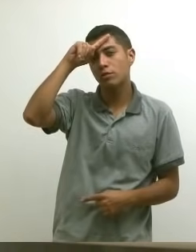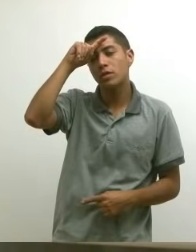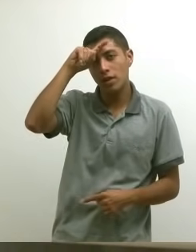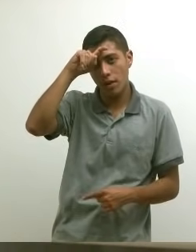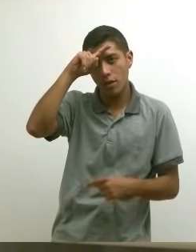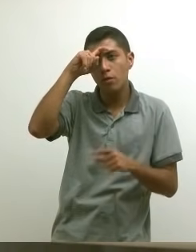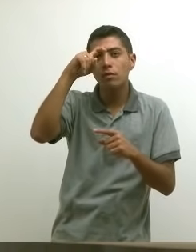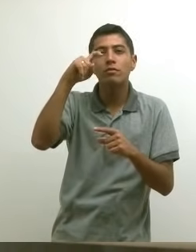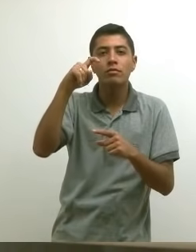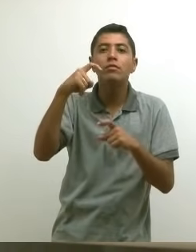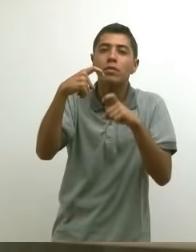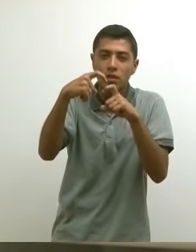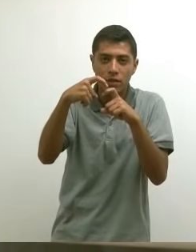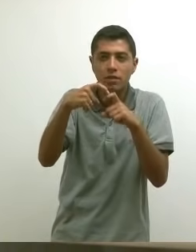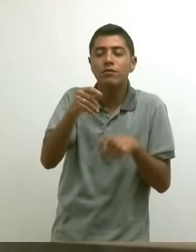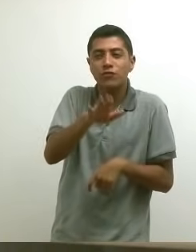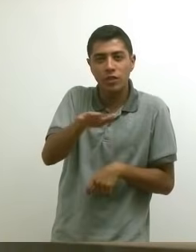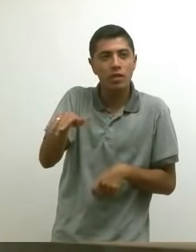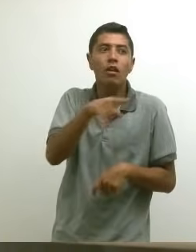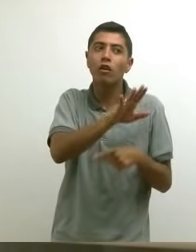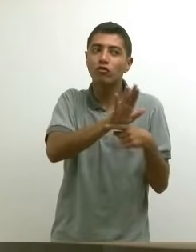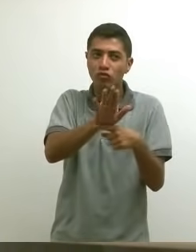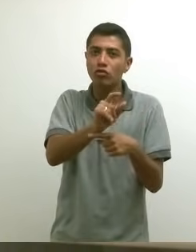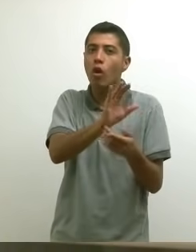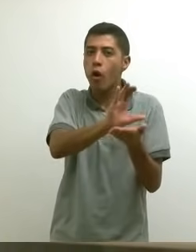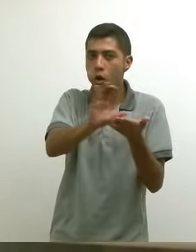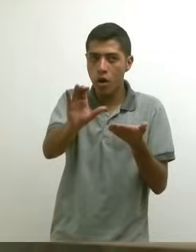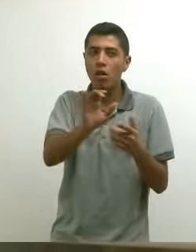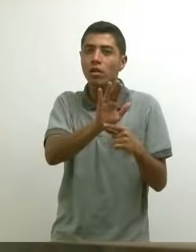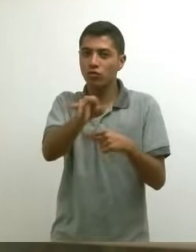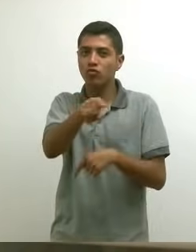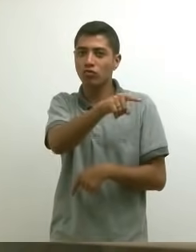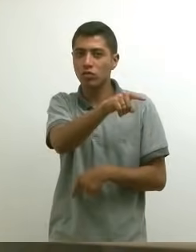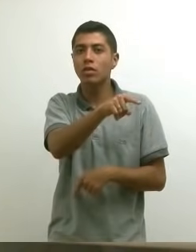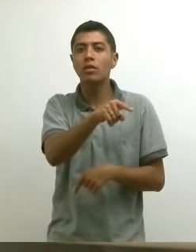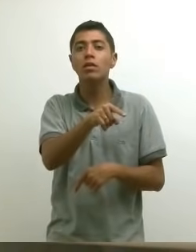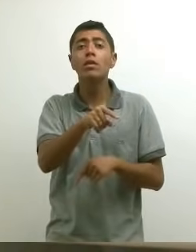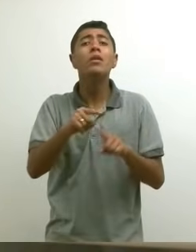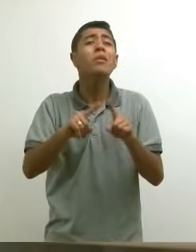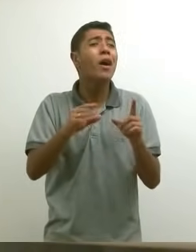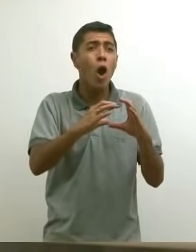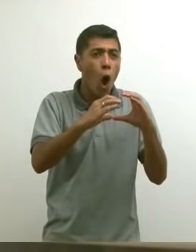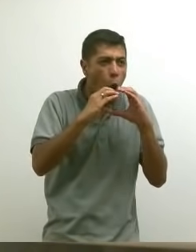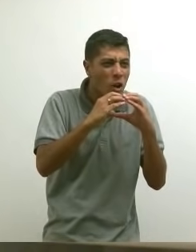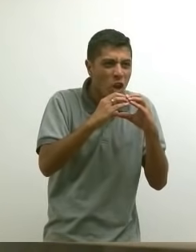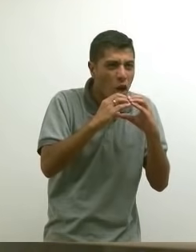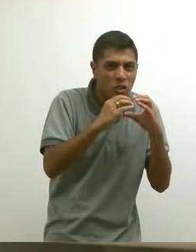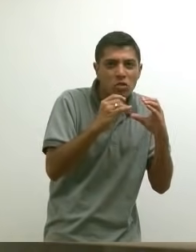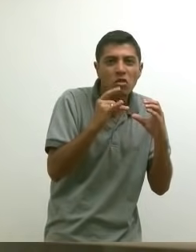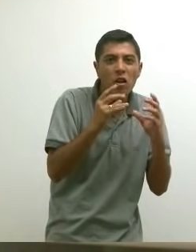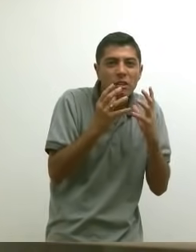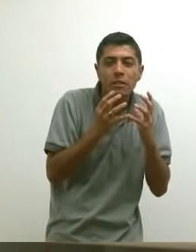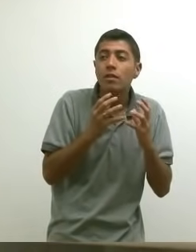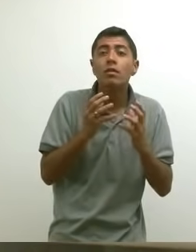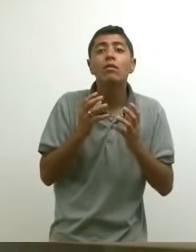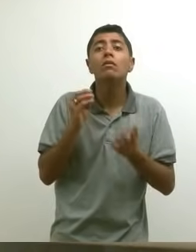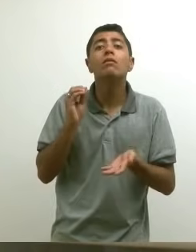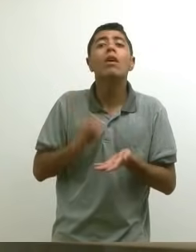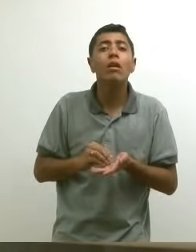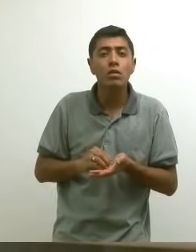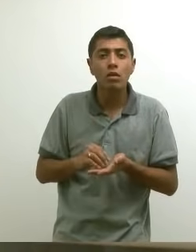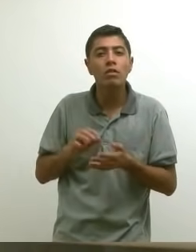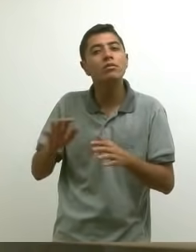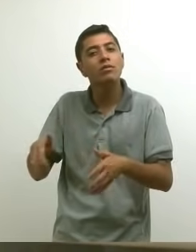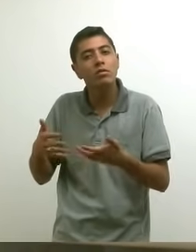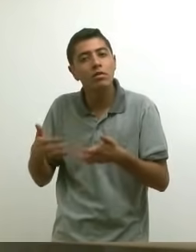é de uma alimentação pobre em biodiversidade pobre e verduras também